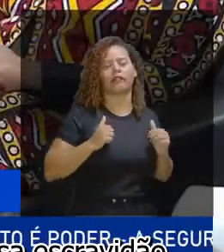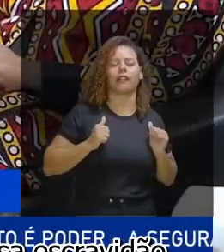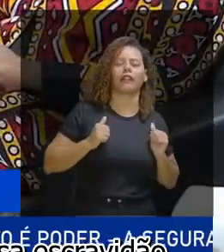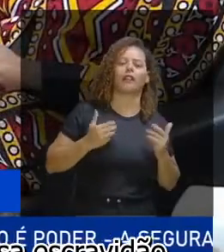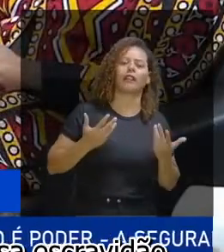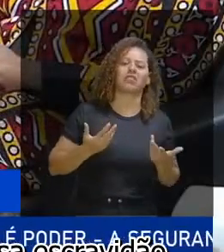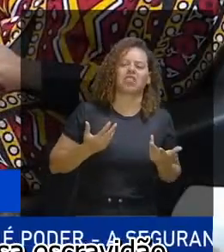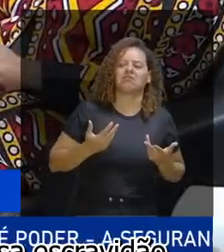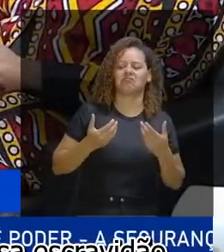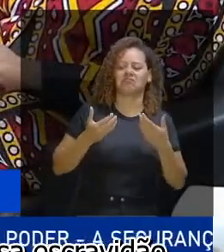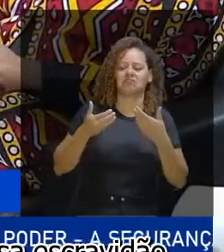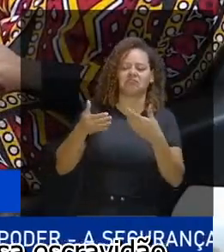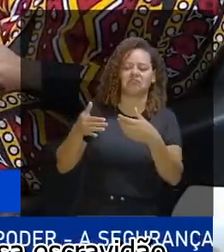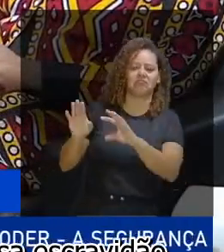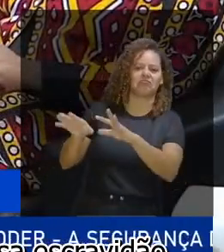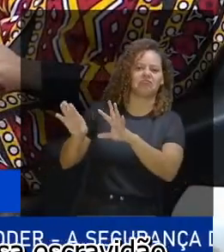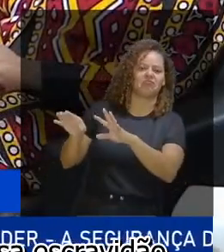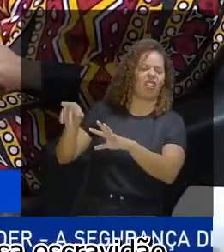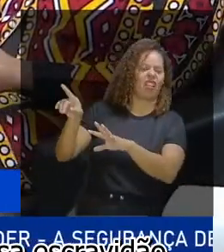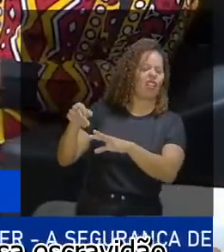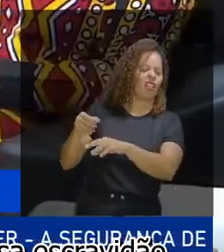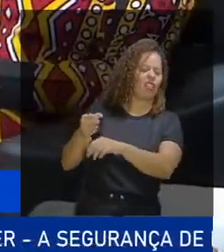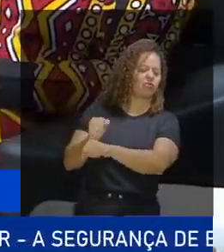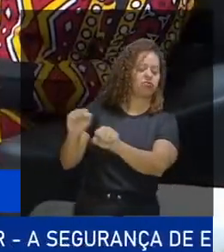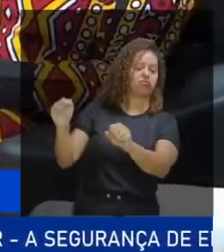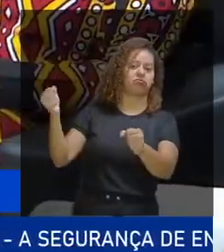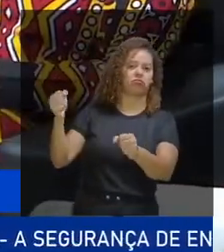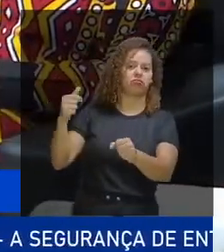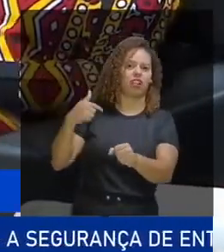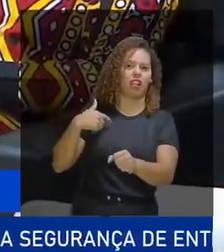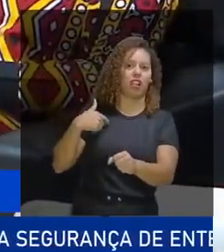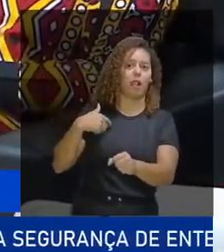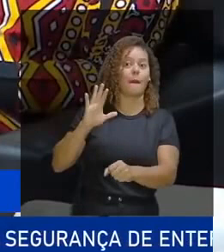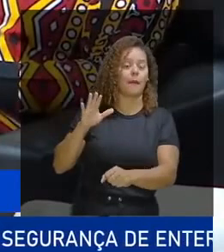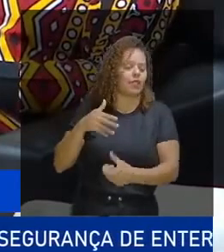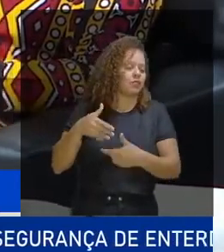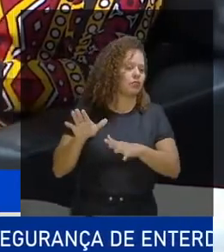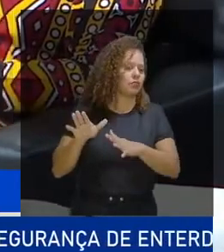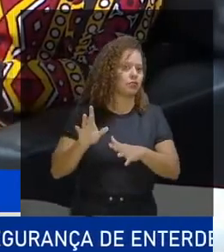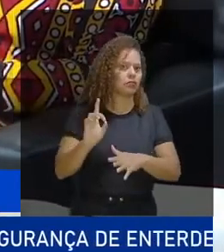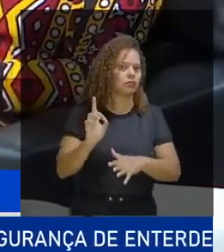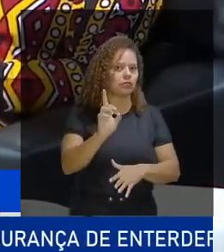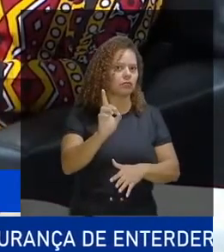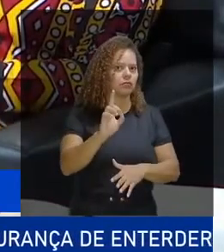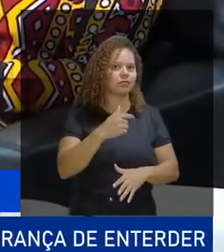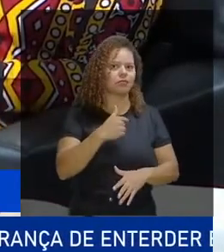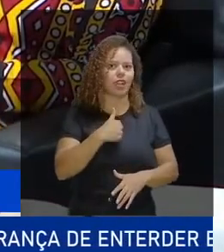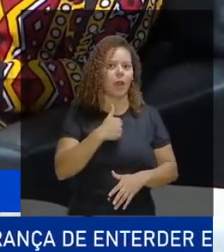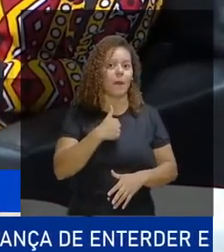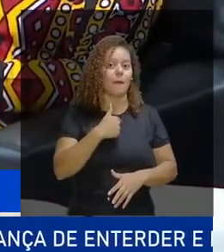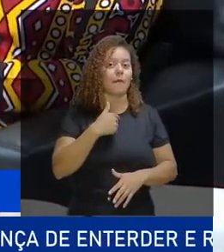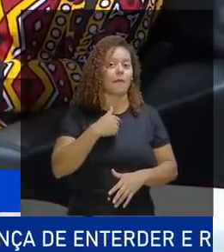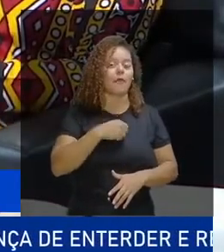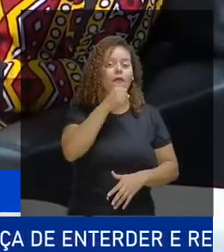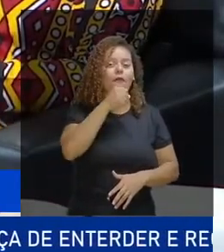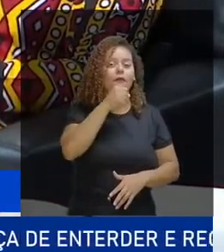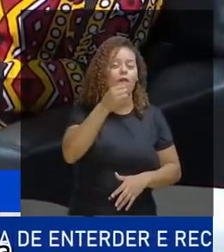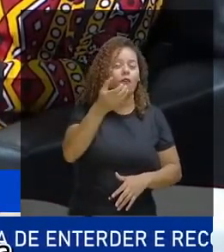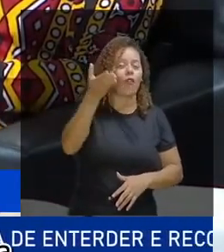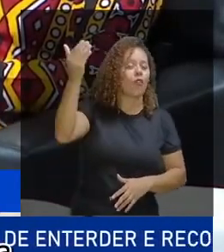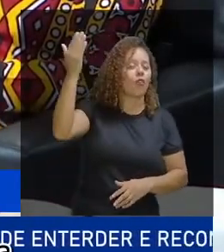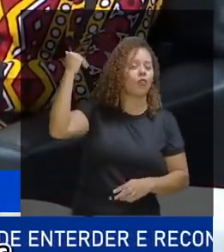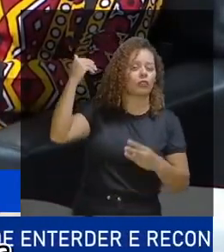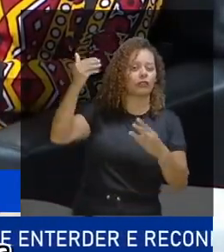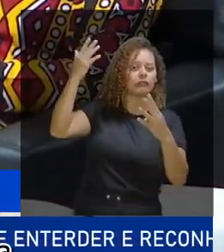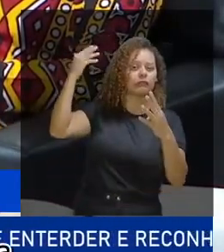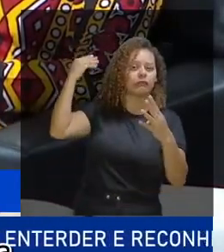assim: eu não tenho nada a ver com essa escravidão que o meu bisavô fez, e o meu bisavô, o meu tetaravô, são 4